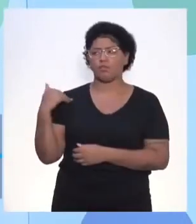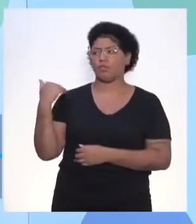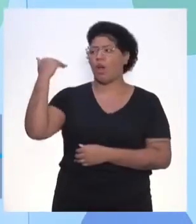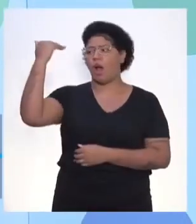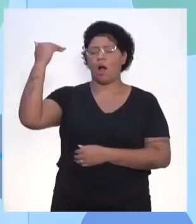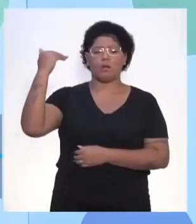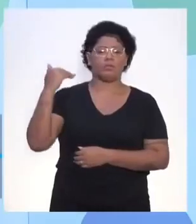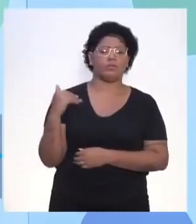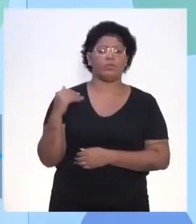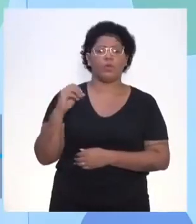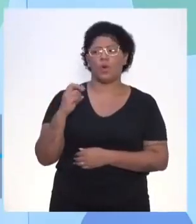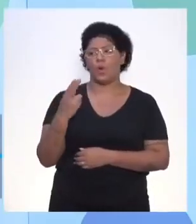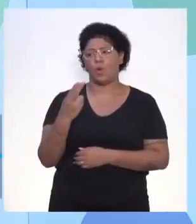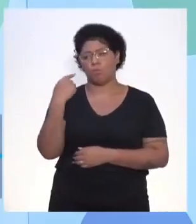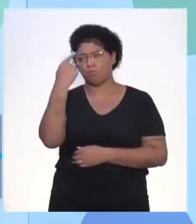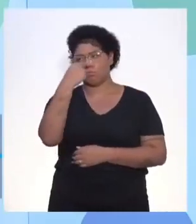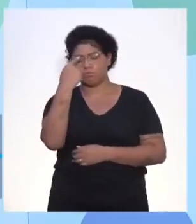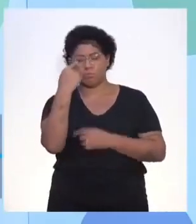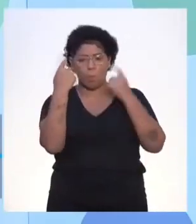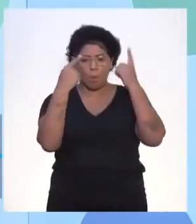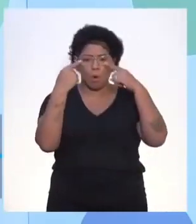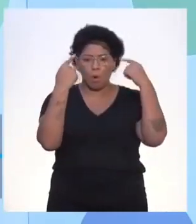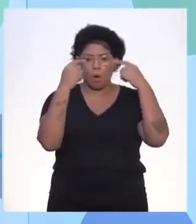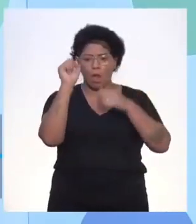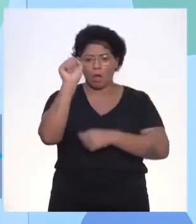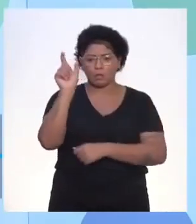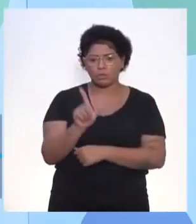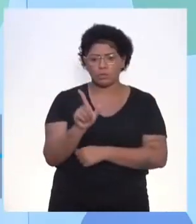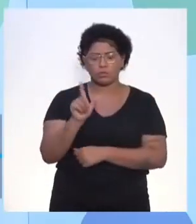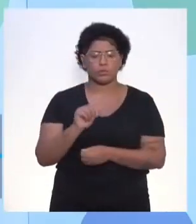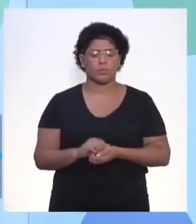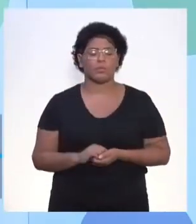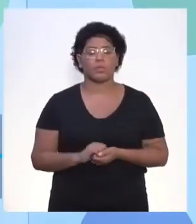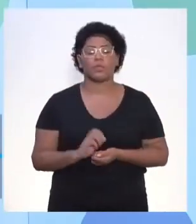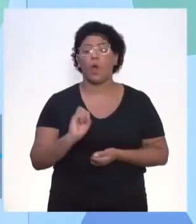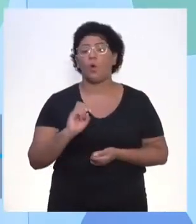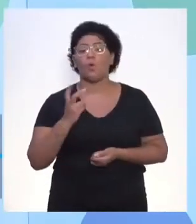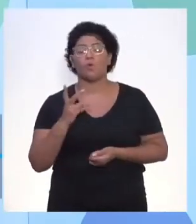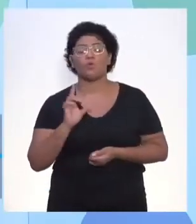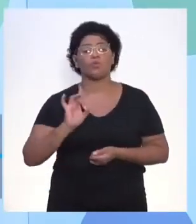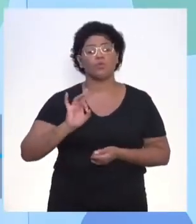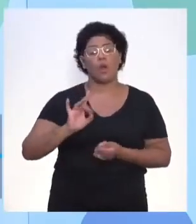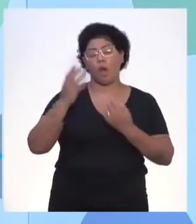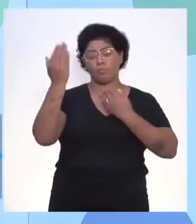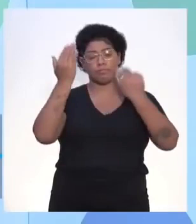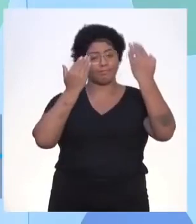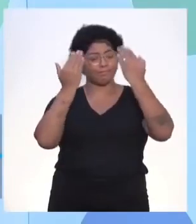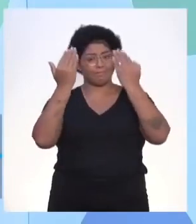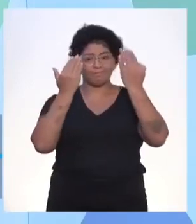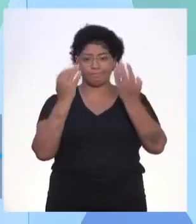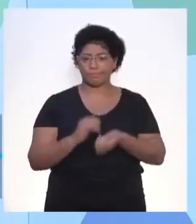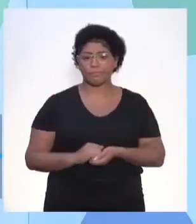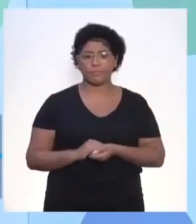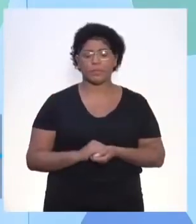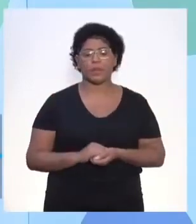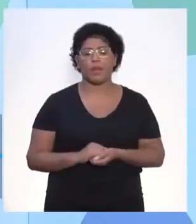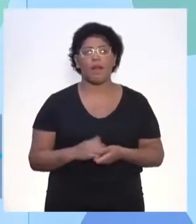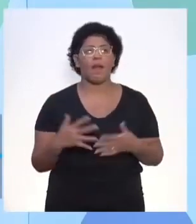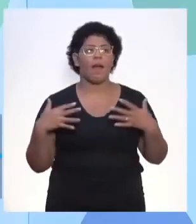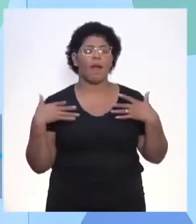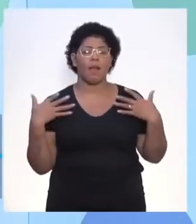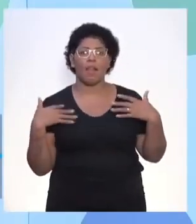1,70 m, magro, olhos azuis, ou ficar também só nas físicas, né? Desculpe. Ou ficar só nas psicológicas, como